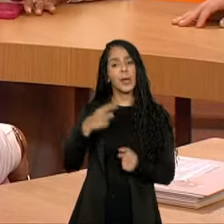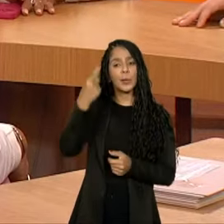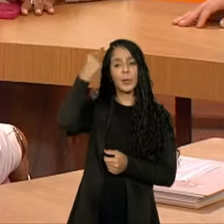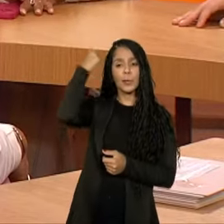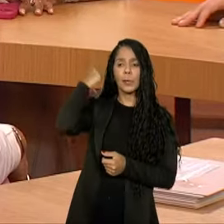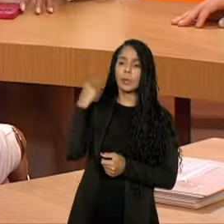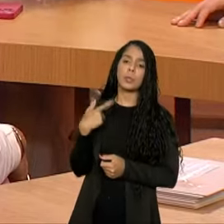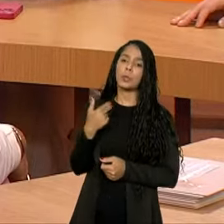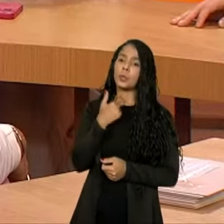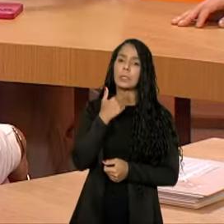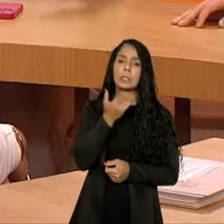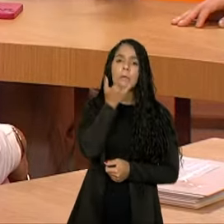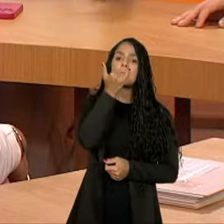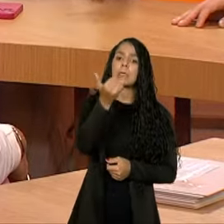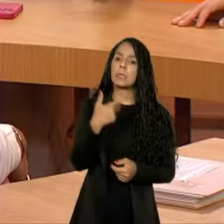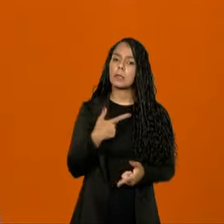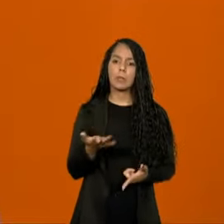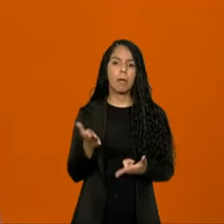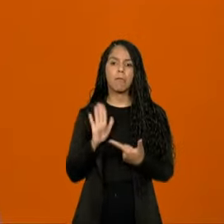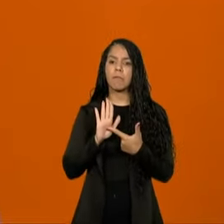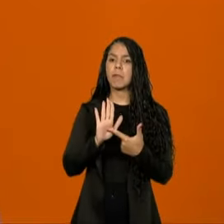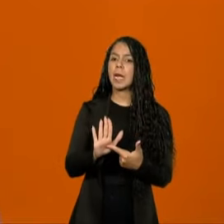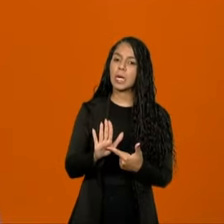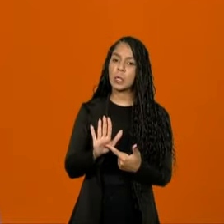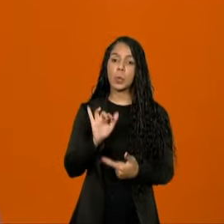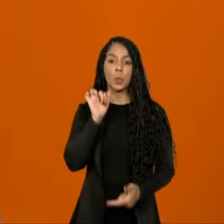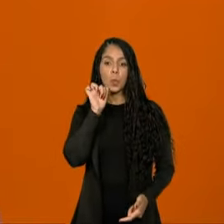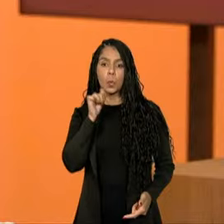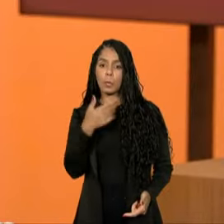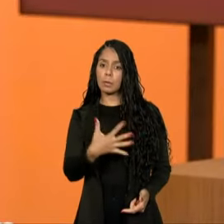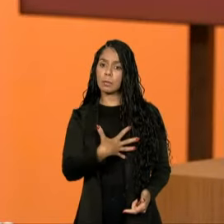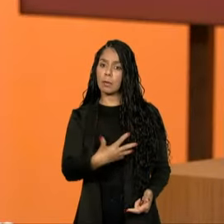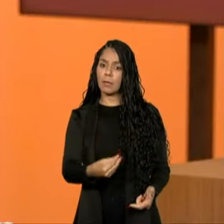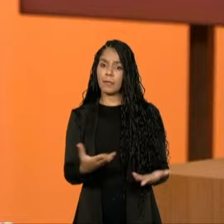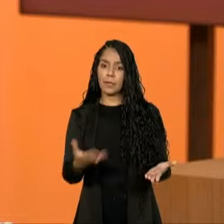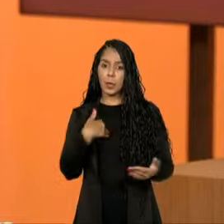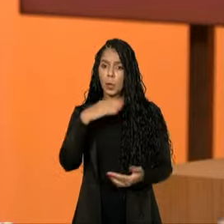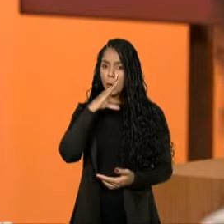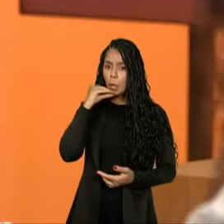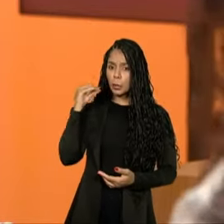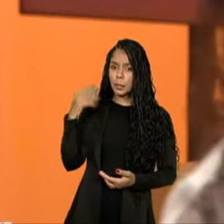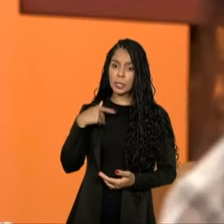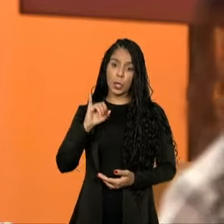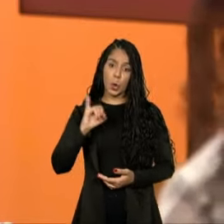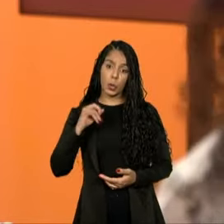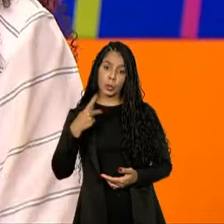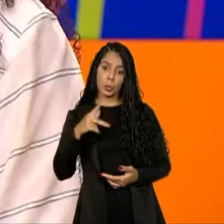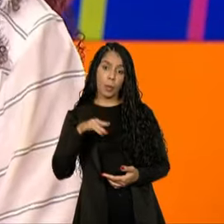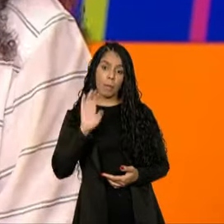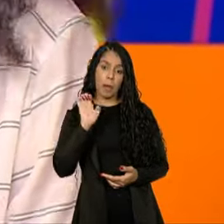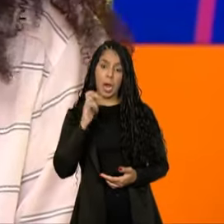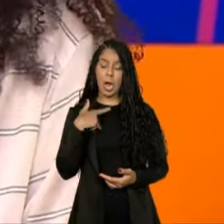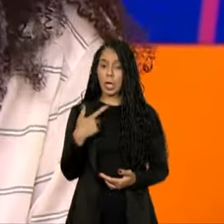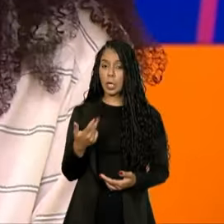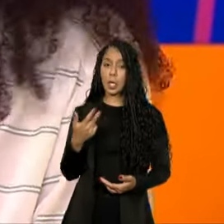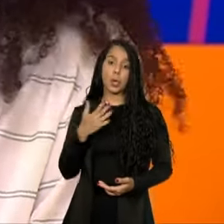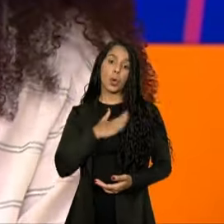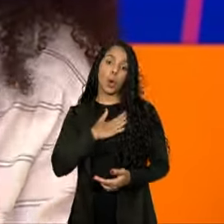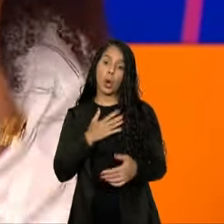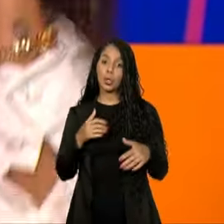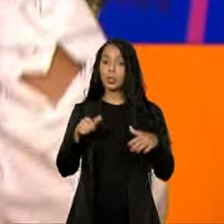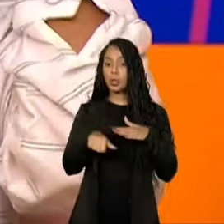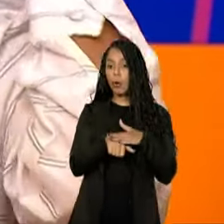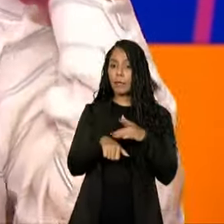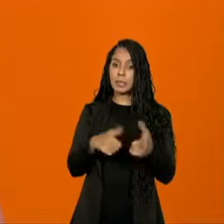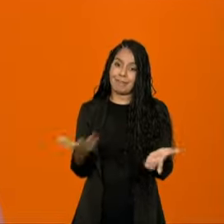para, de repente, você querer se apresentar enquanto mulher para o seu filho ali na adolescência. Oi, tudo bem? Sou sua mãe, eu gosto de conversar com